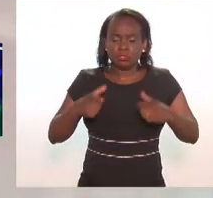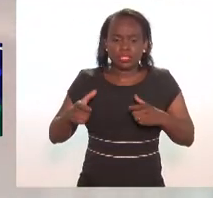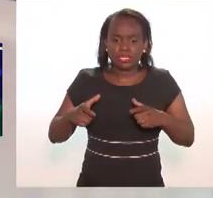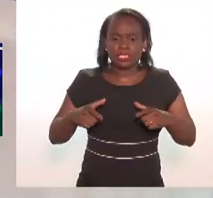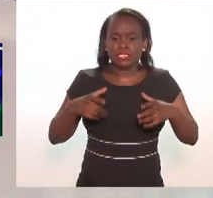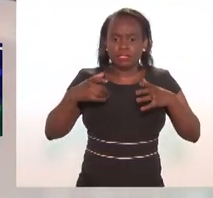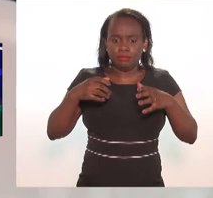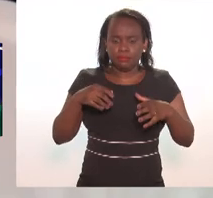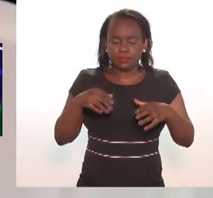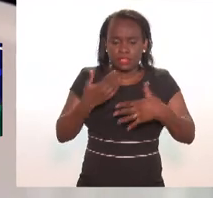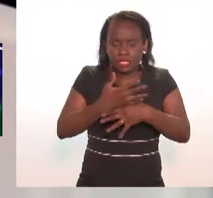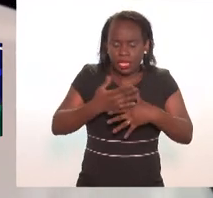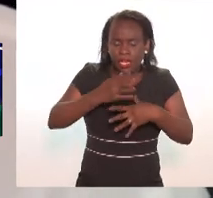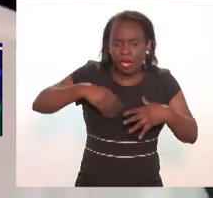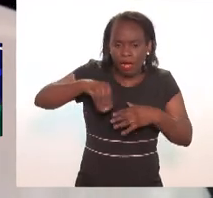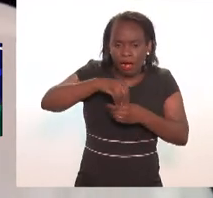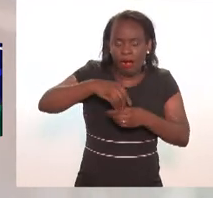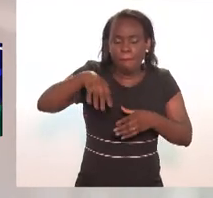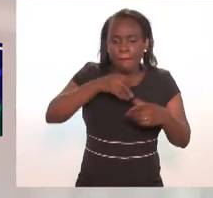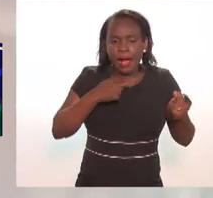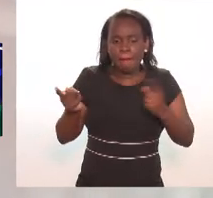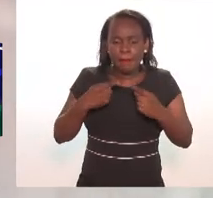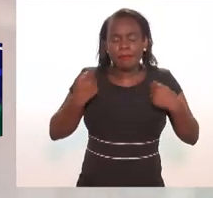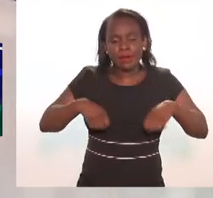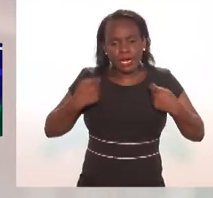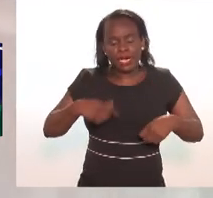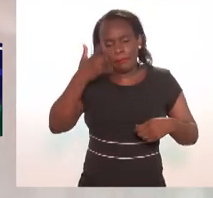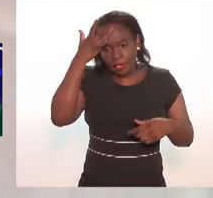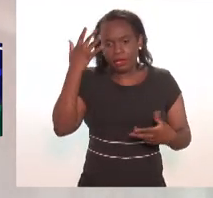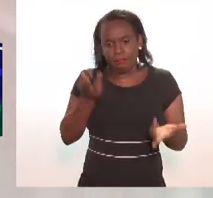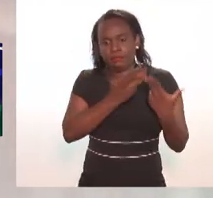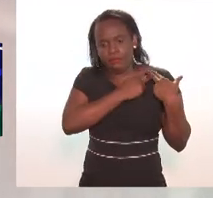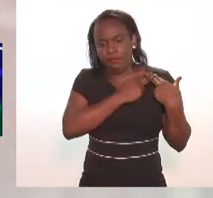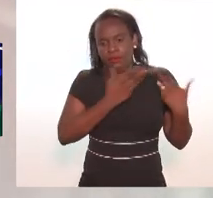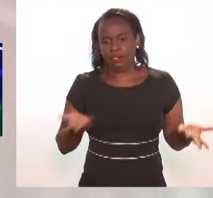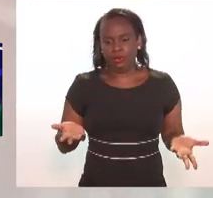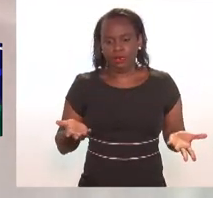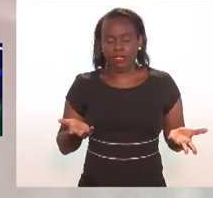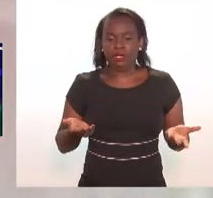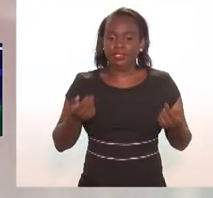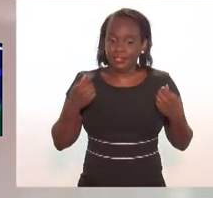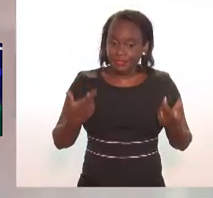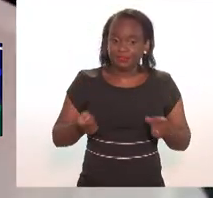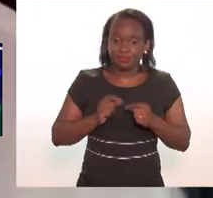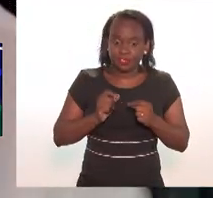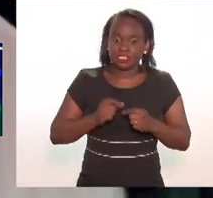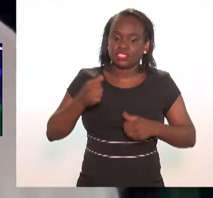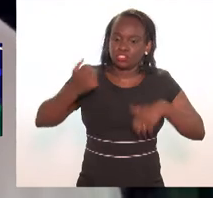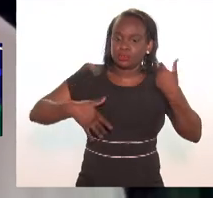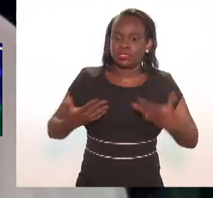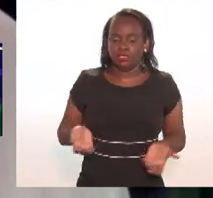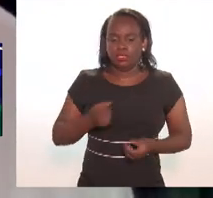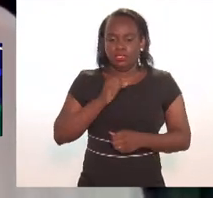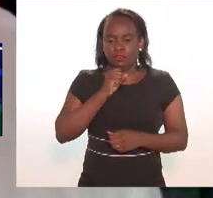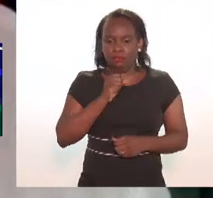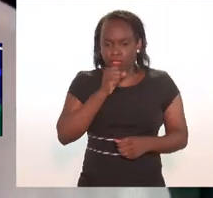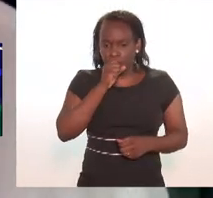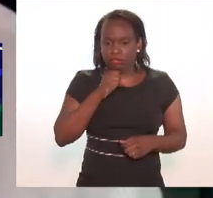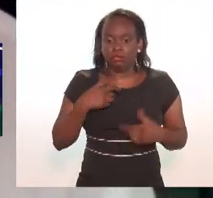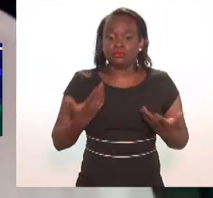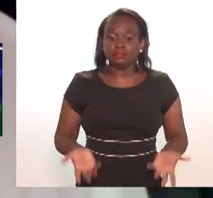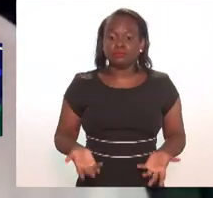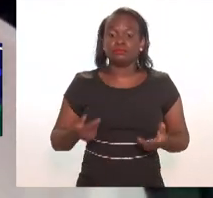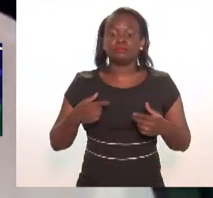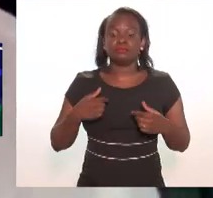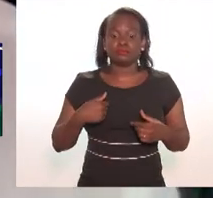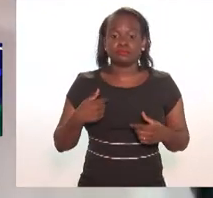de um espaço urbano. As pessoas têm que ter um pouco mais de responsabilidade quando faz esse tipo de colocação. Então, ficou